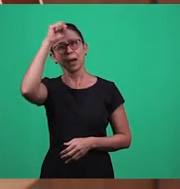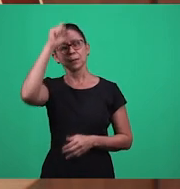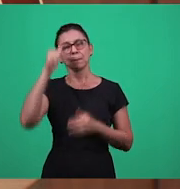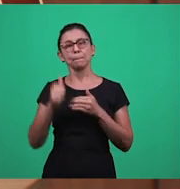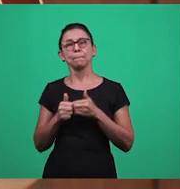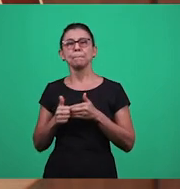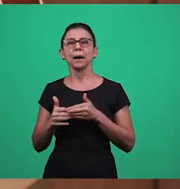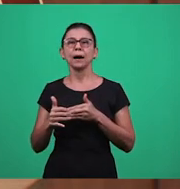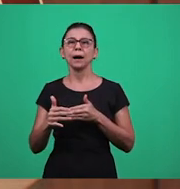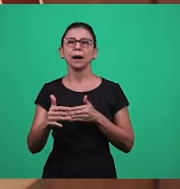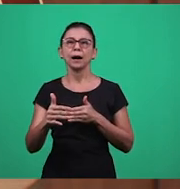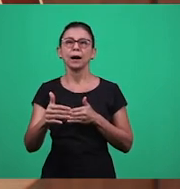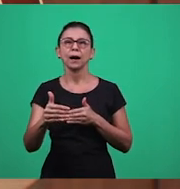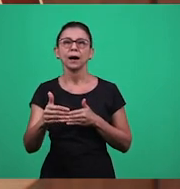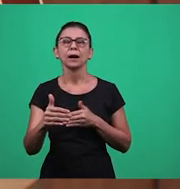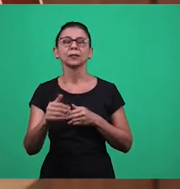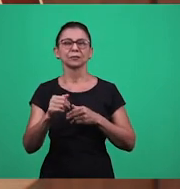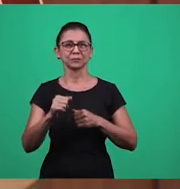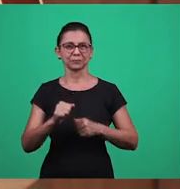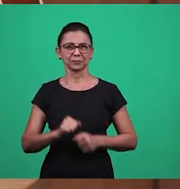sobre a nossa rotina.